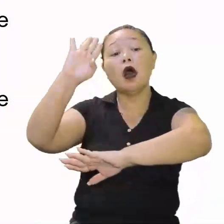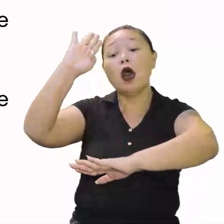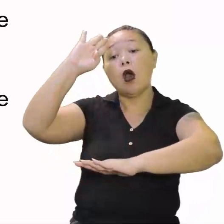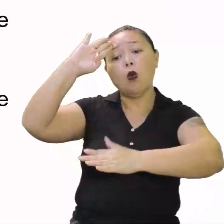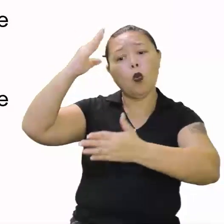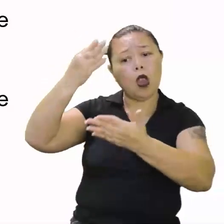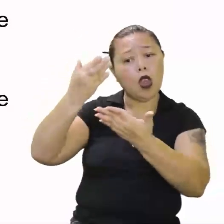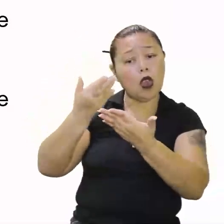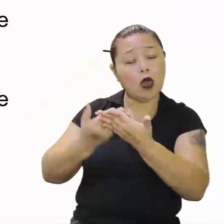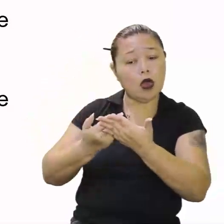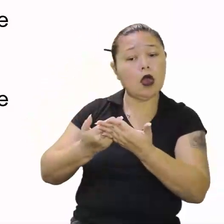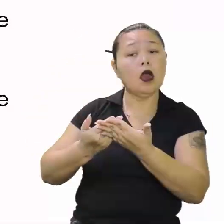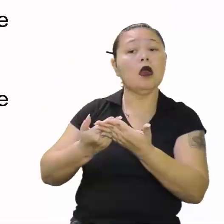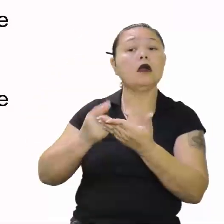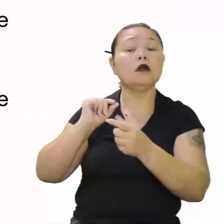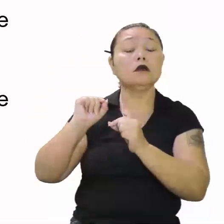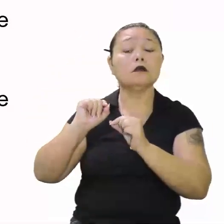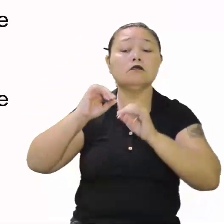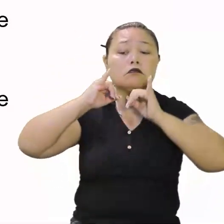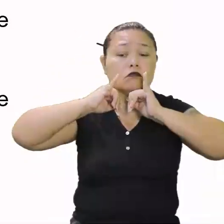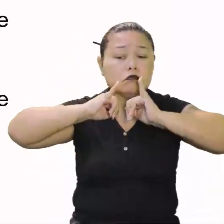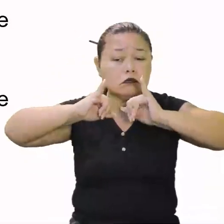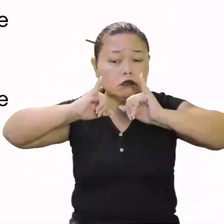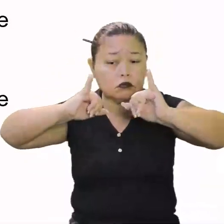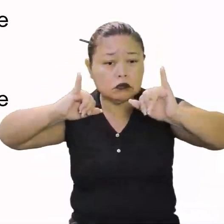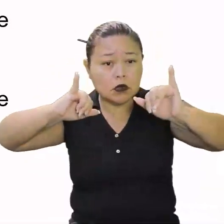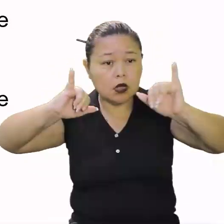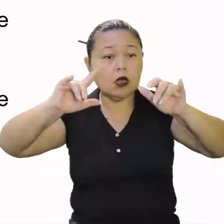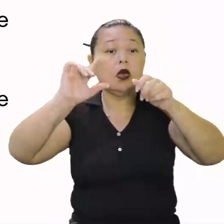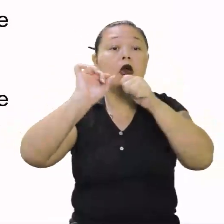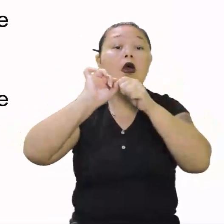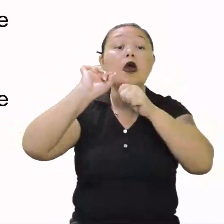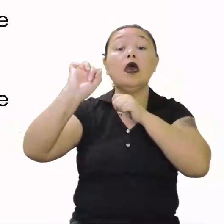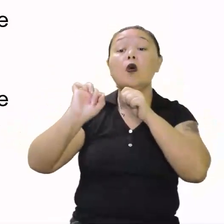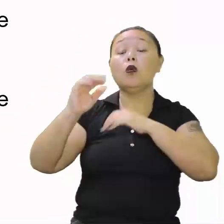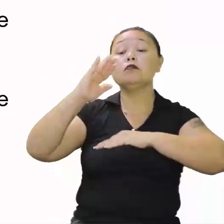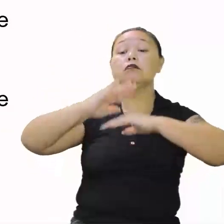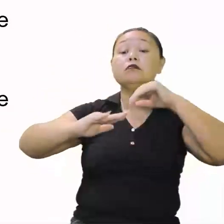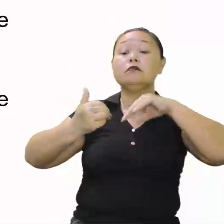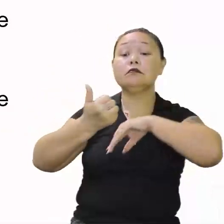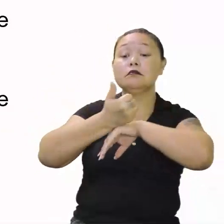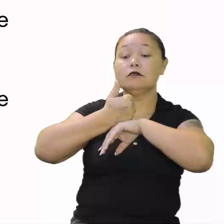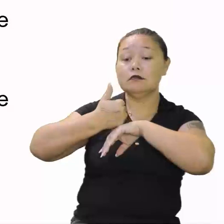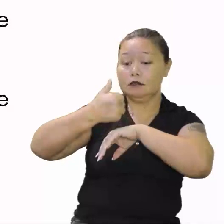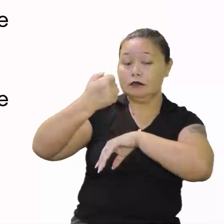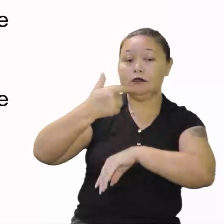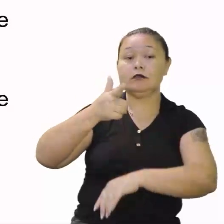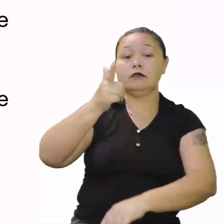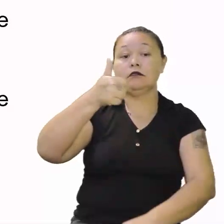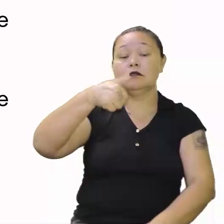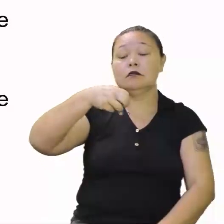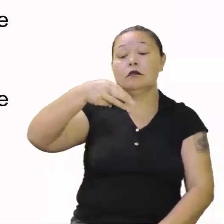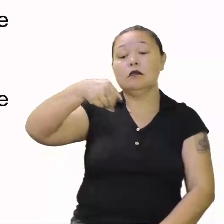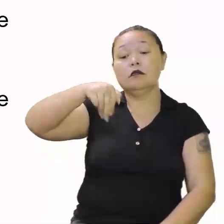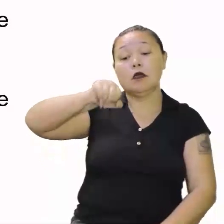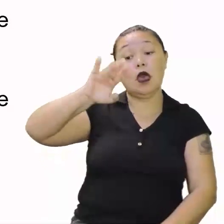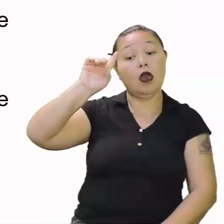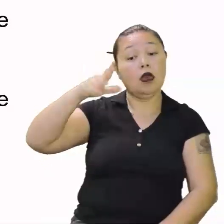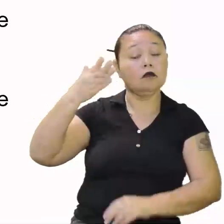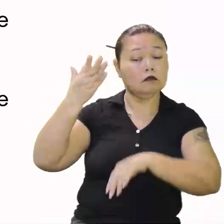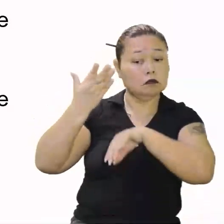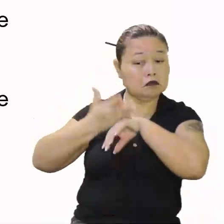os alquimistas. Então, veja bem, com relação à alquimia, né, que era uma prática muito antiga,